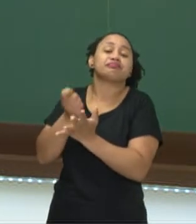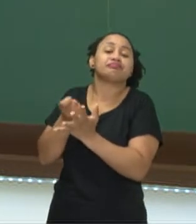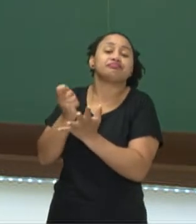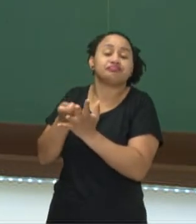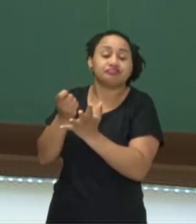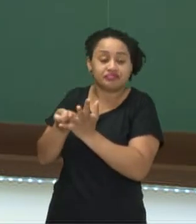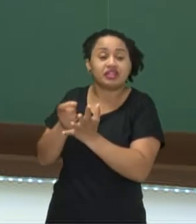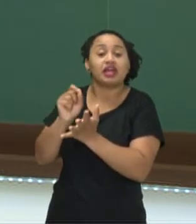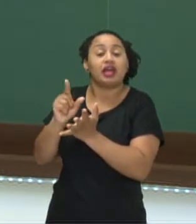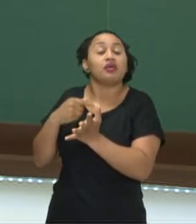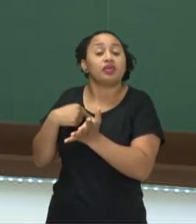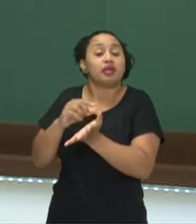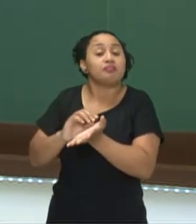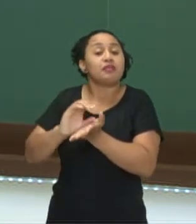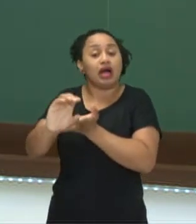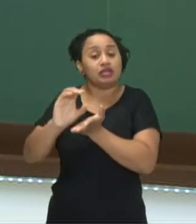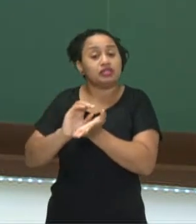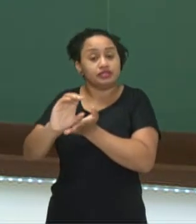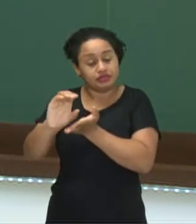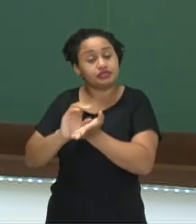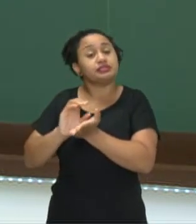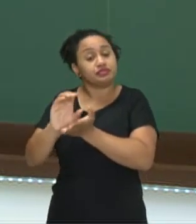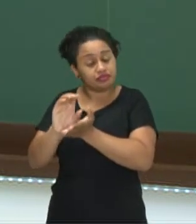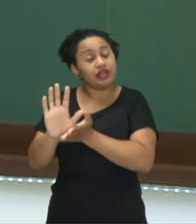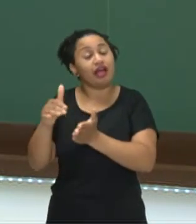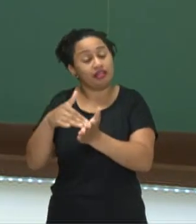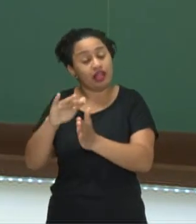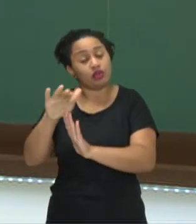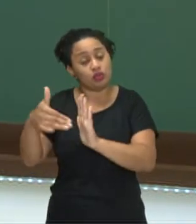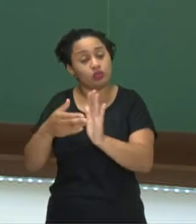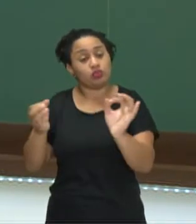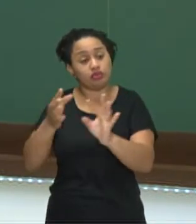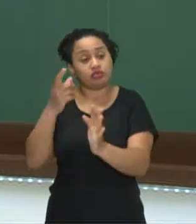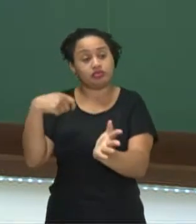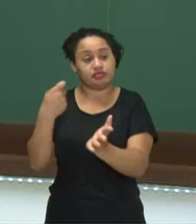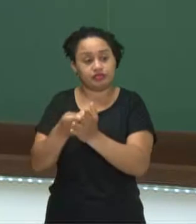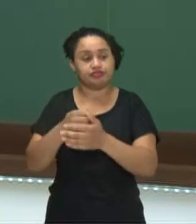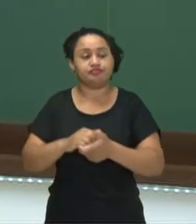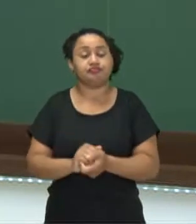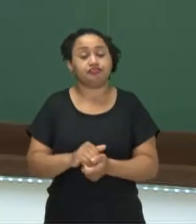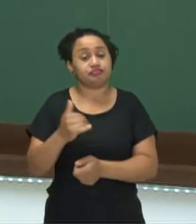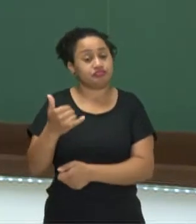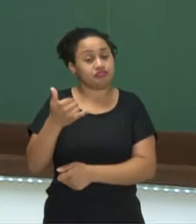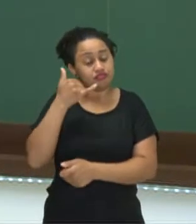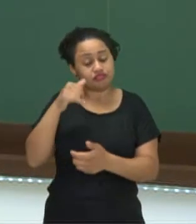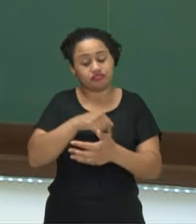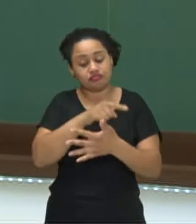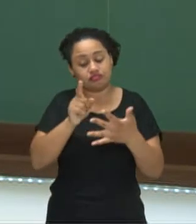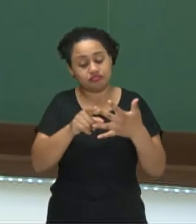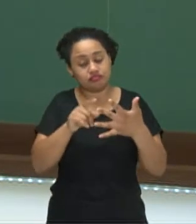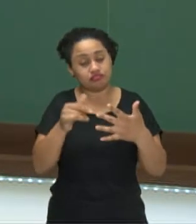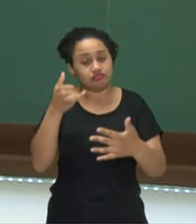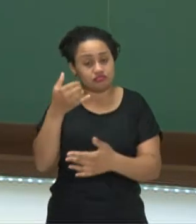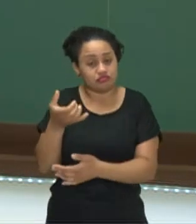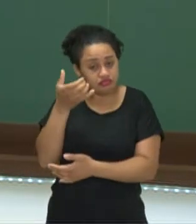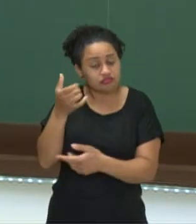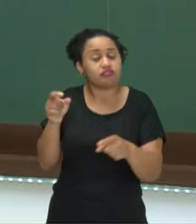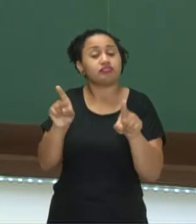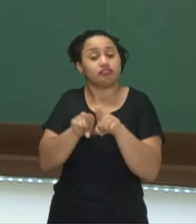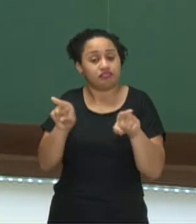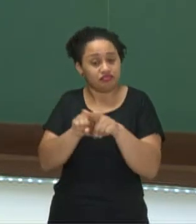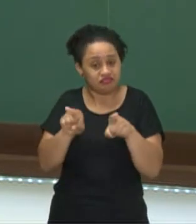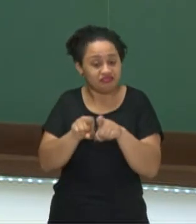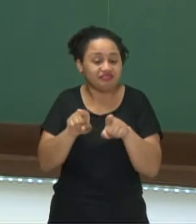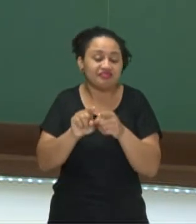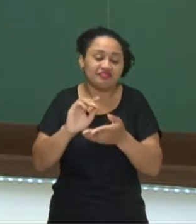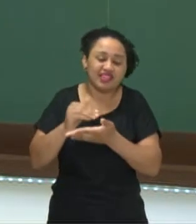ele vai ser um passivo até que você quite. O celular, a mesma ideia do notebook. Se ele estiver